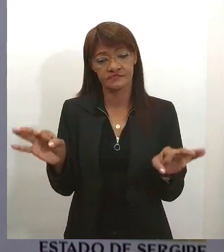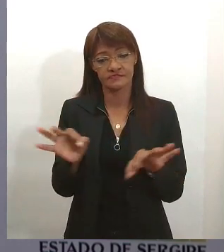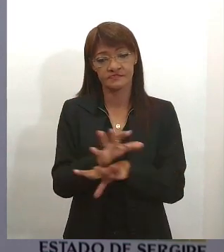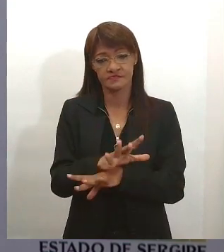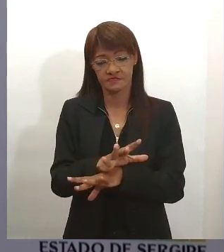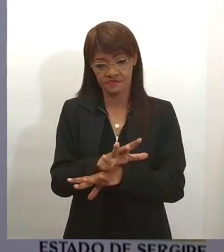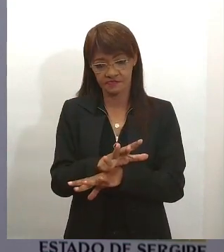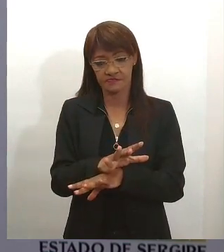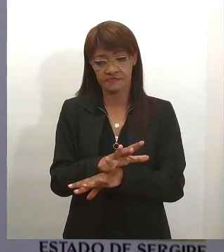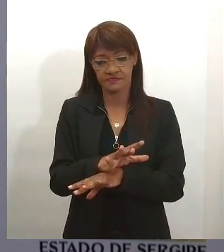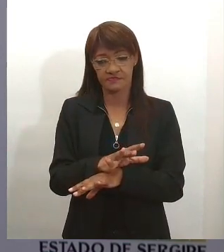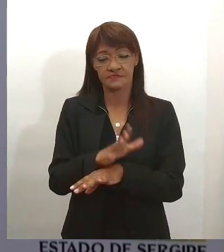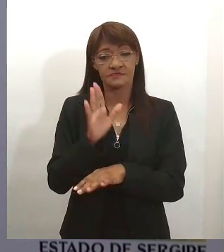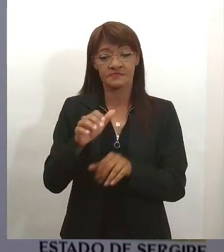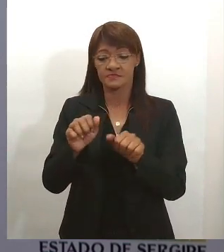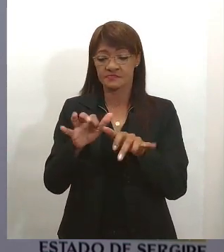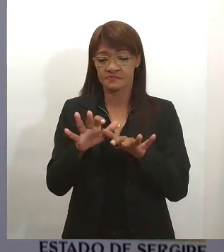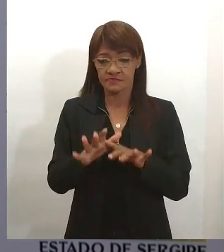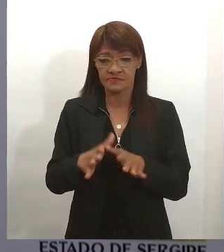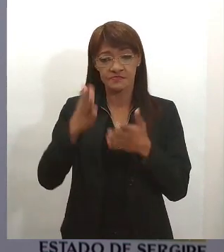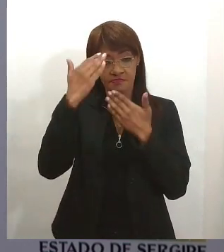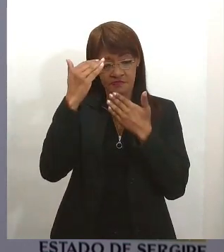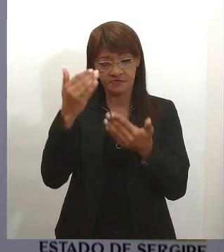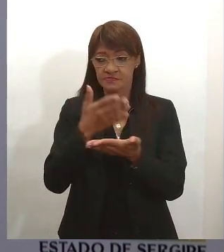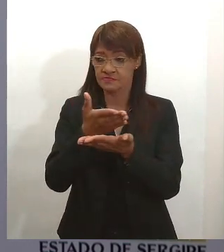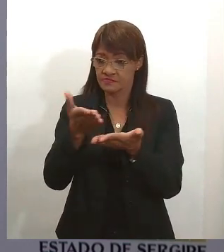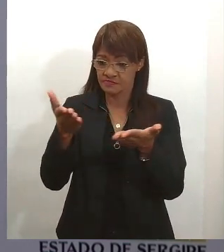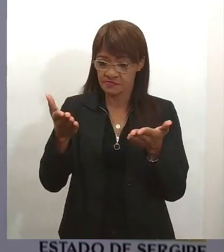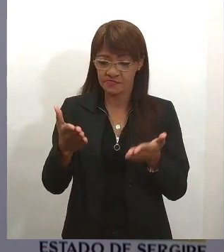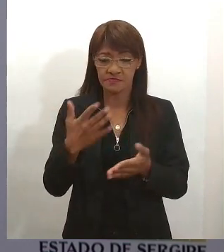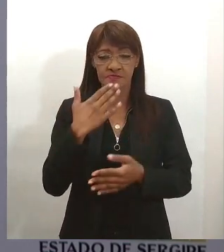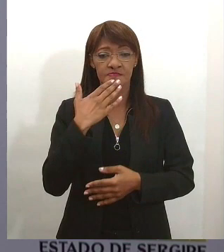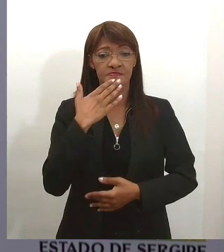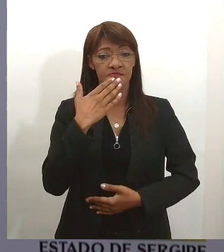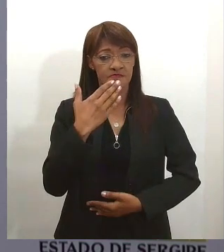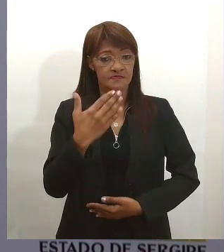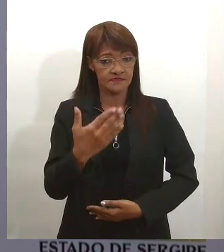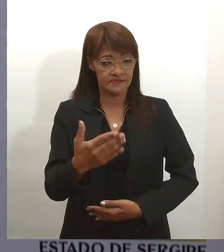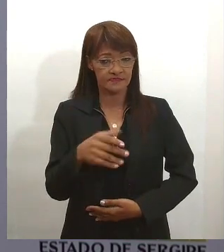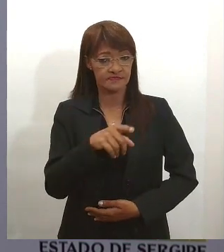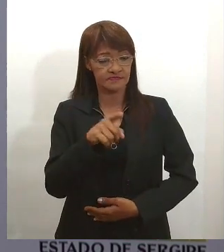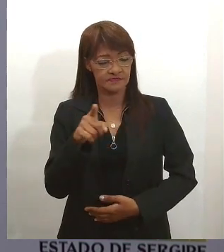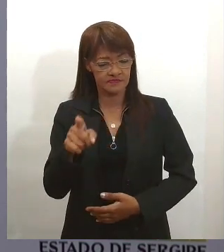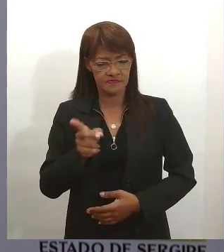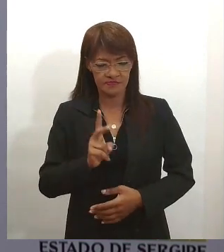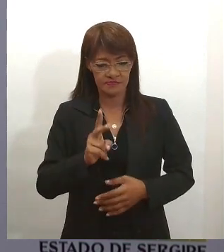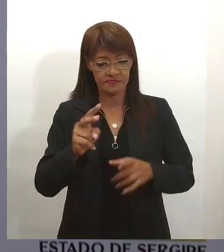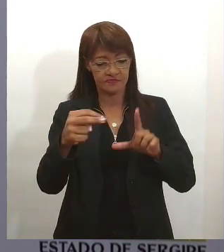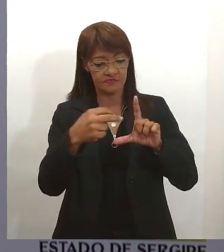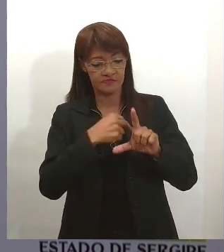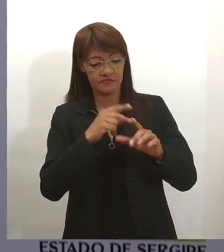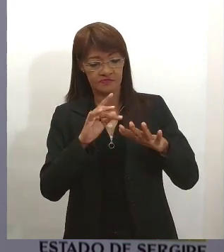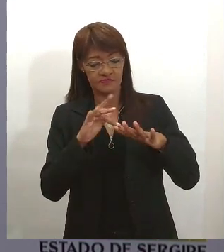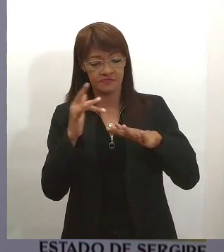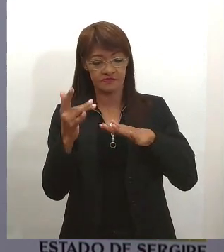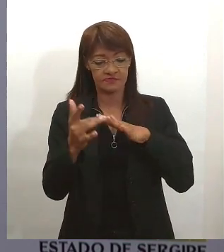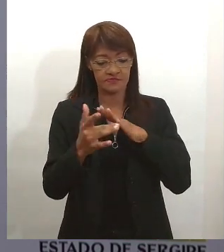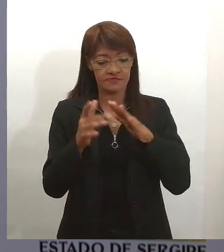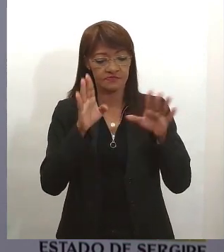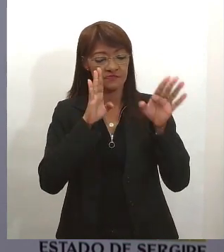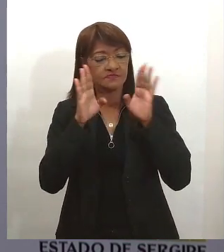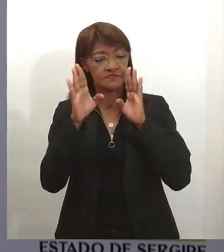sua companhia e pedindo para que você nos acompanhe pelas redes sociais, no Face, no Instagram, através do